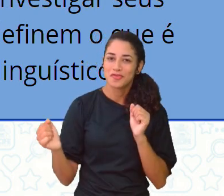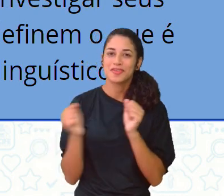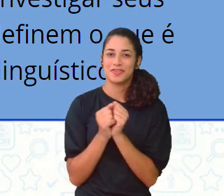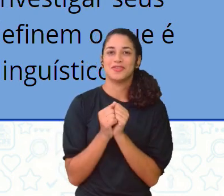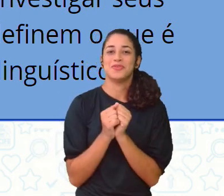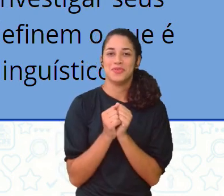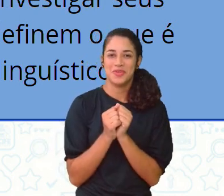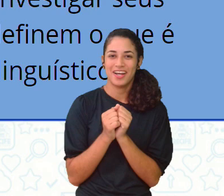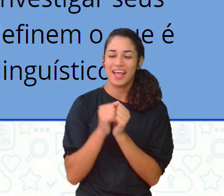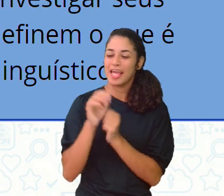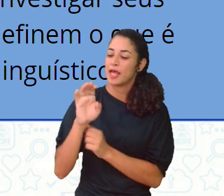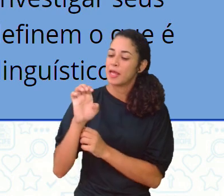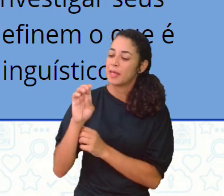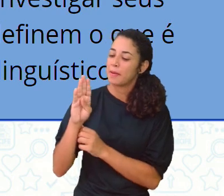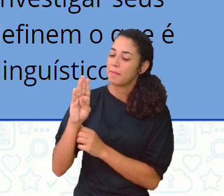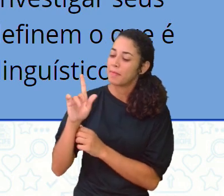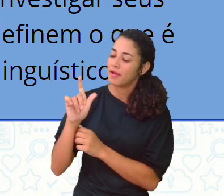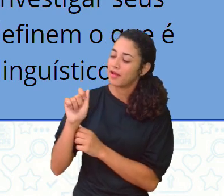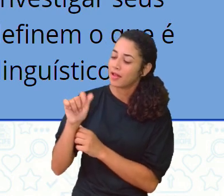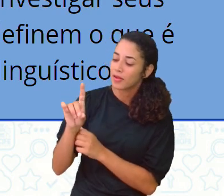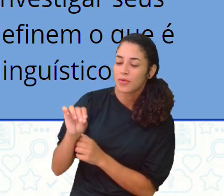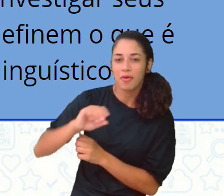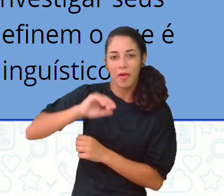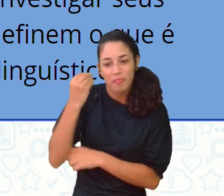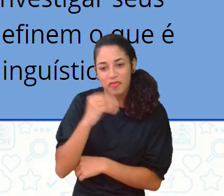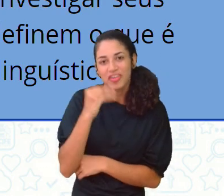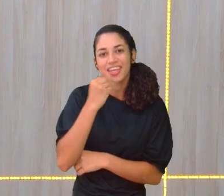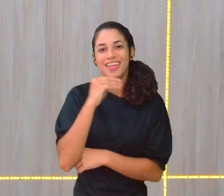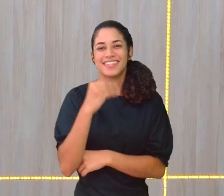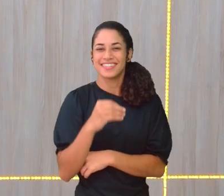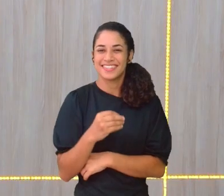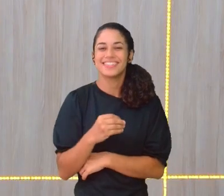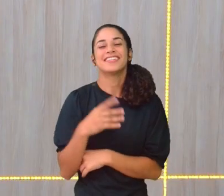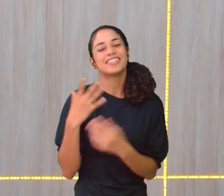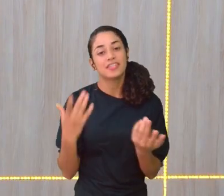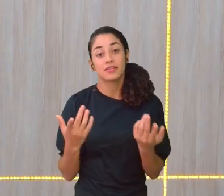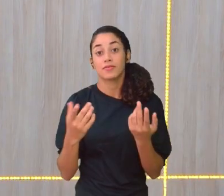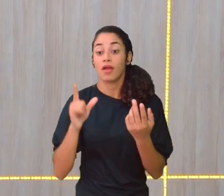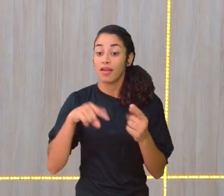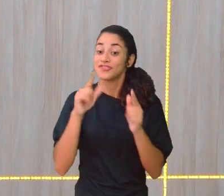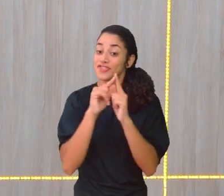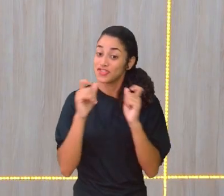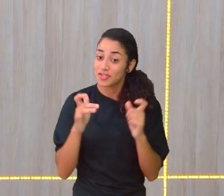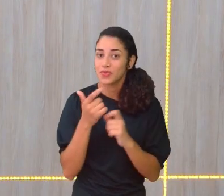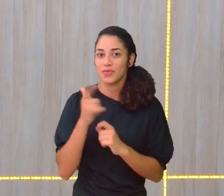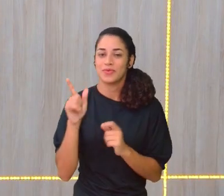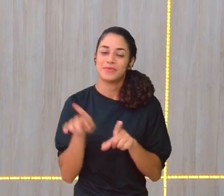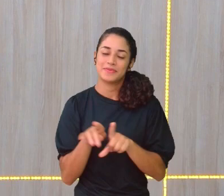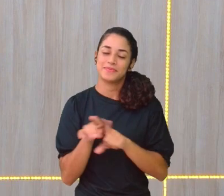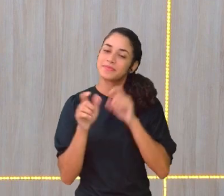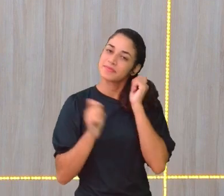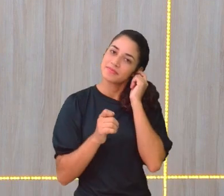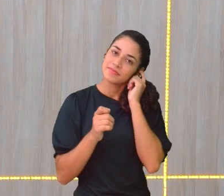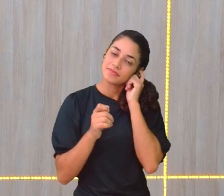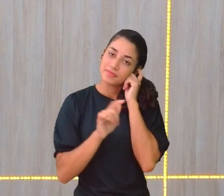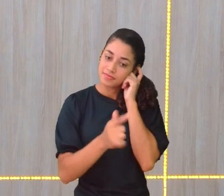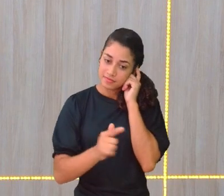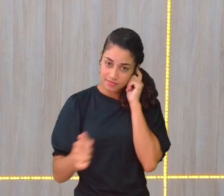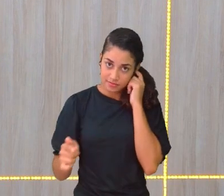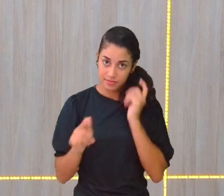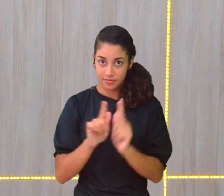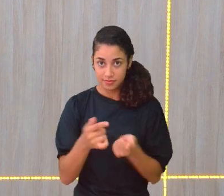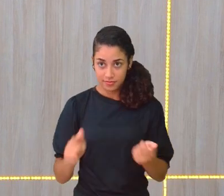outra gíria, não é? Falada. Então, pessoal, a gramática descritiva, ela nos dá essas possibilidades,